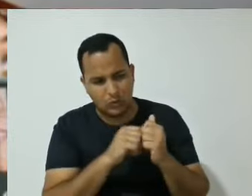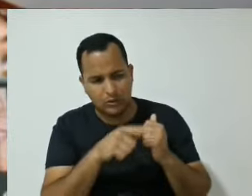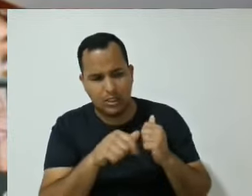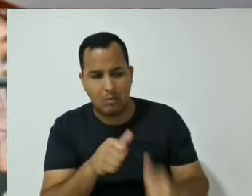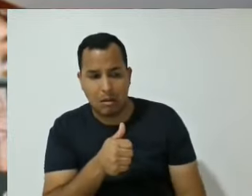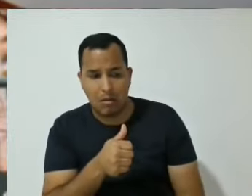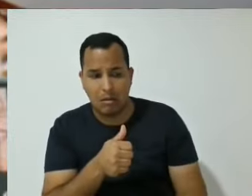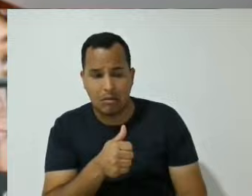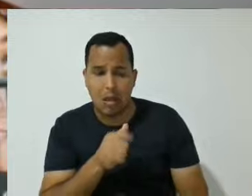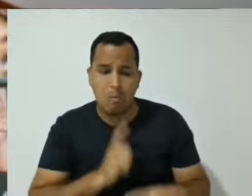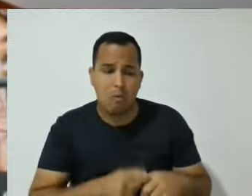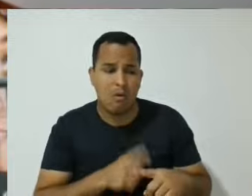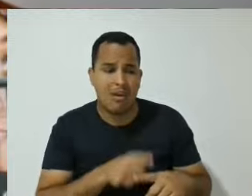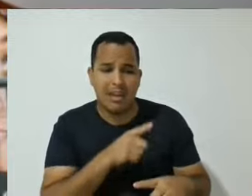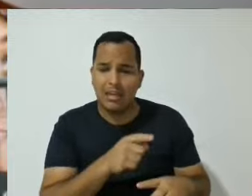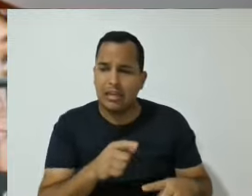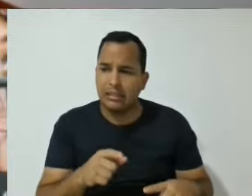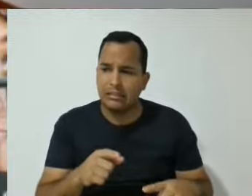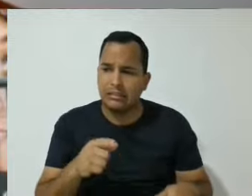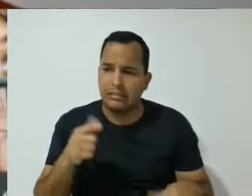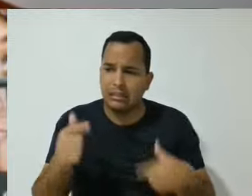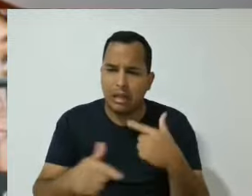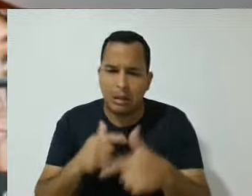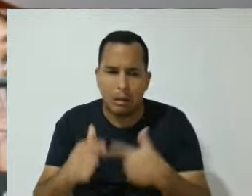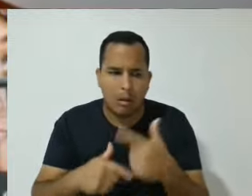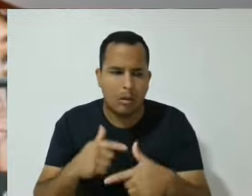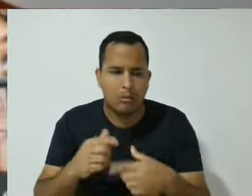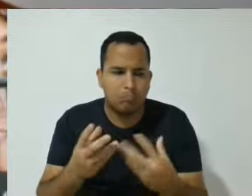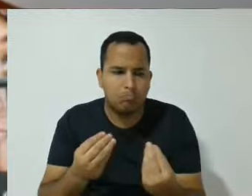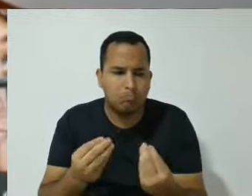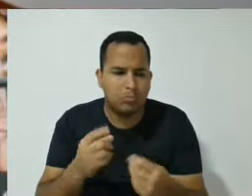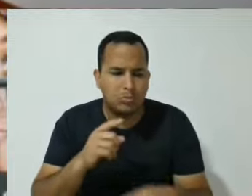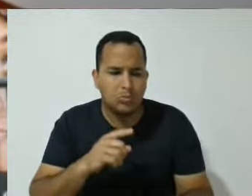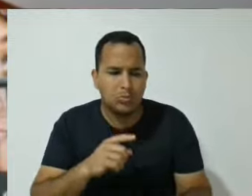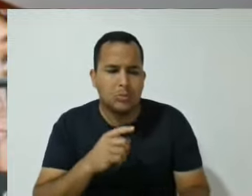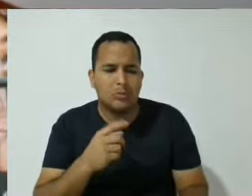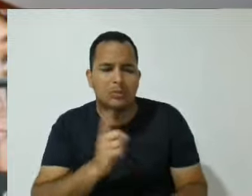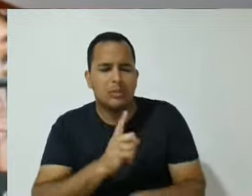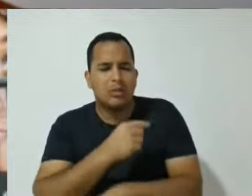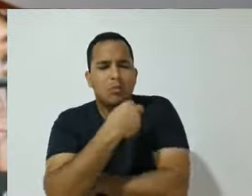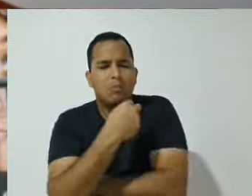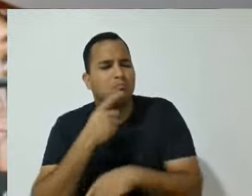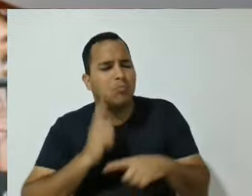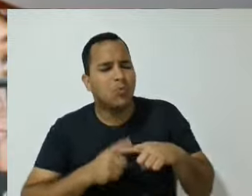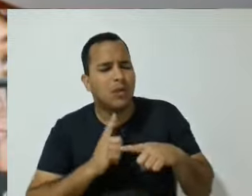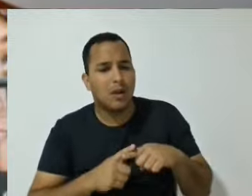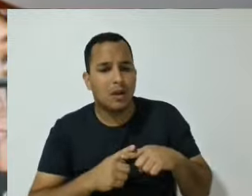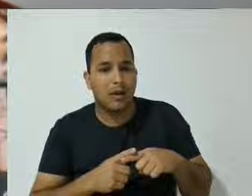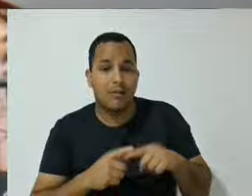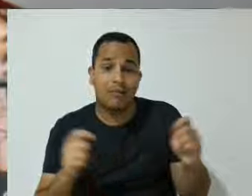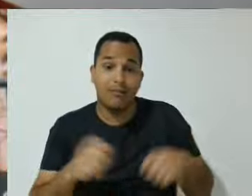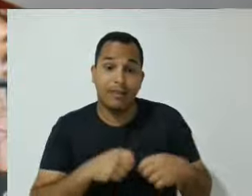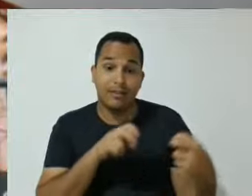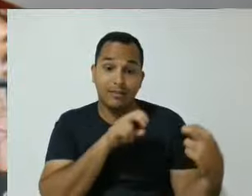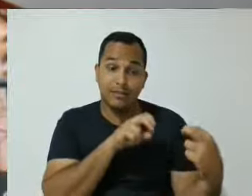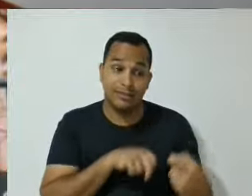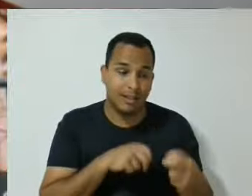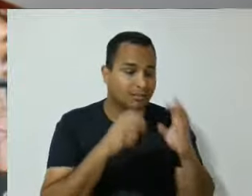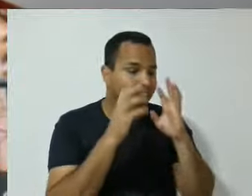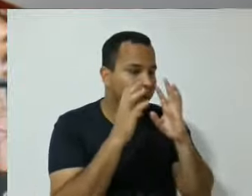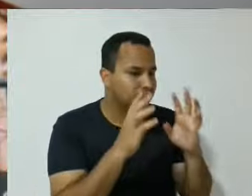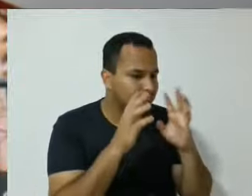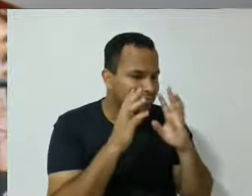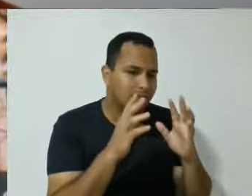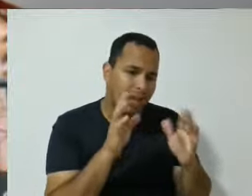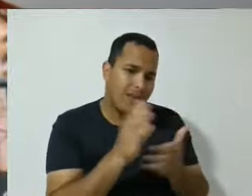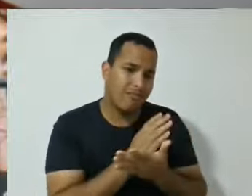uma entrega tão qualificada? Às vezes ele está com um problema em casa. Então, senta com esse funcionário, escuta qual é a